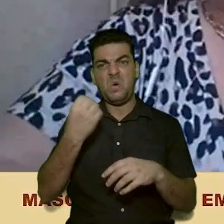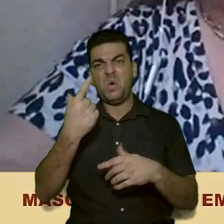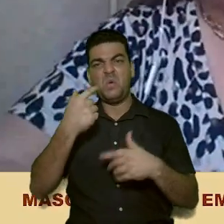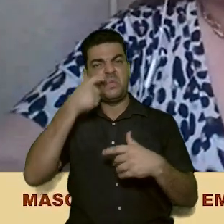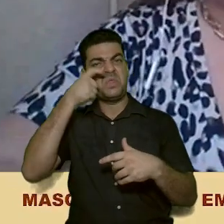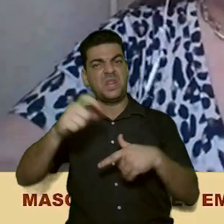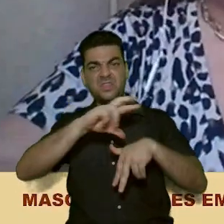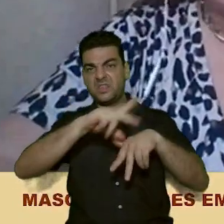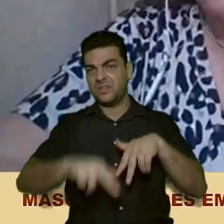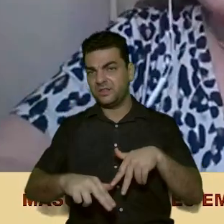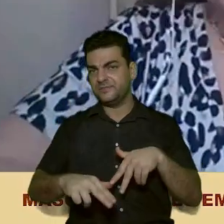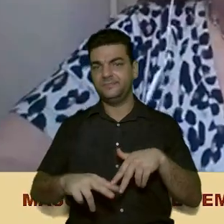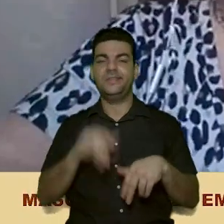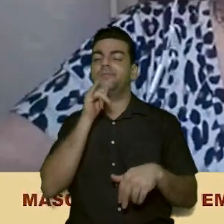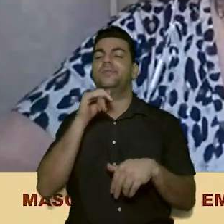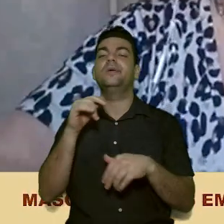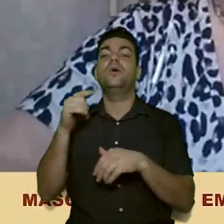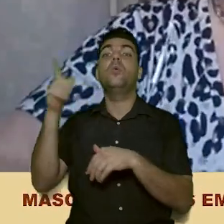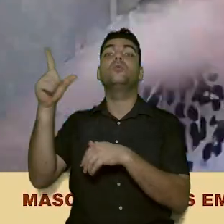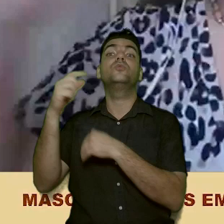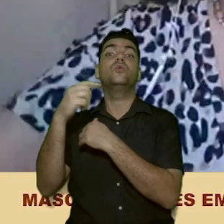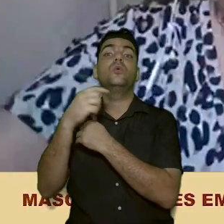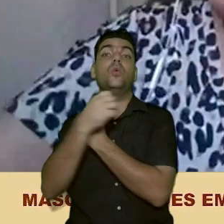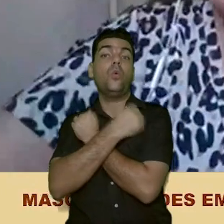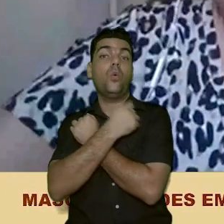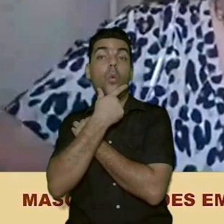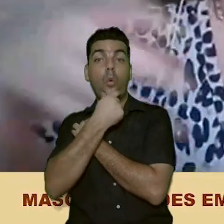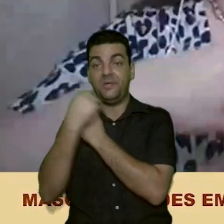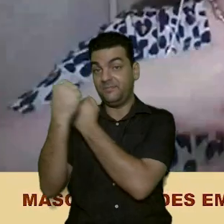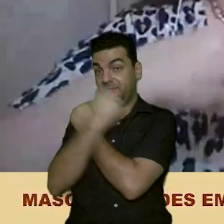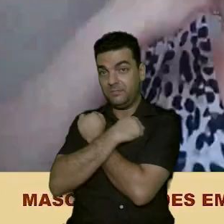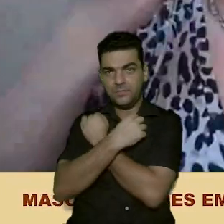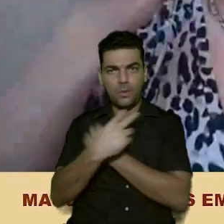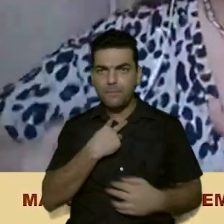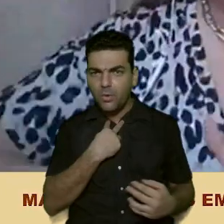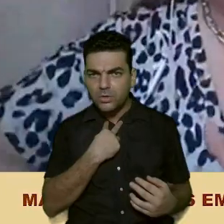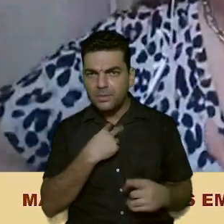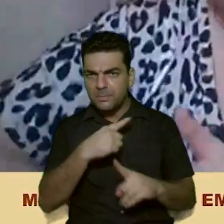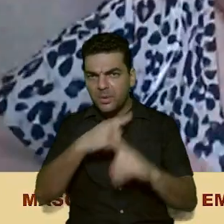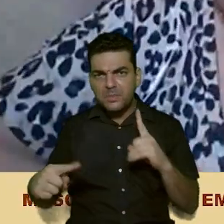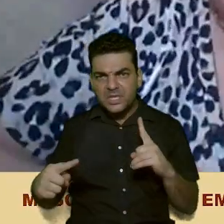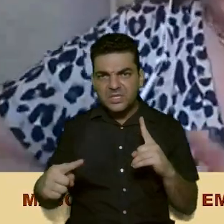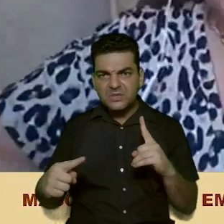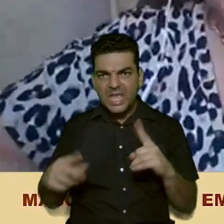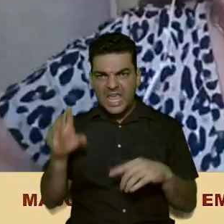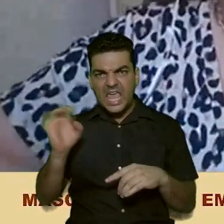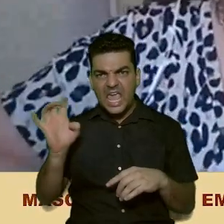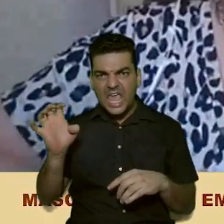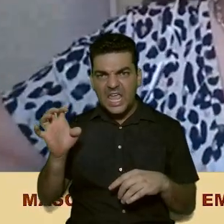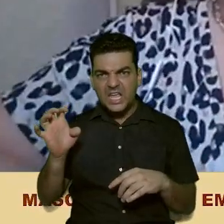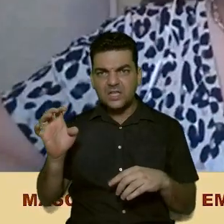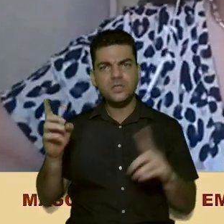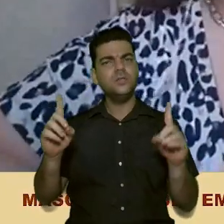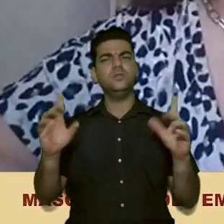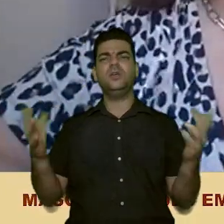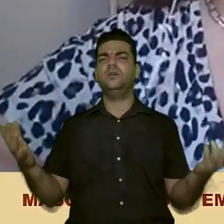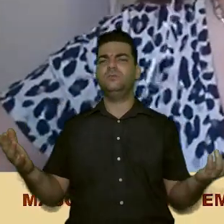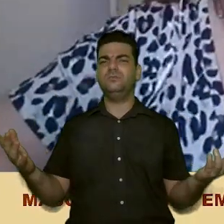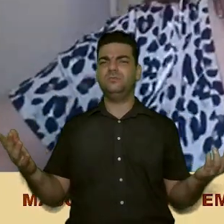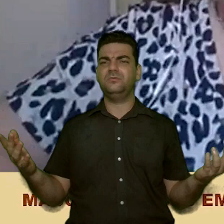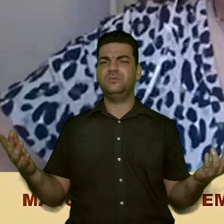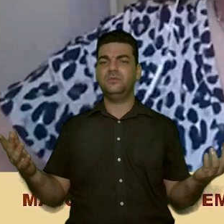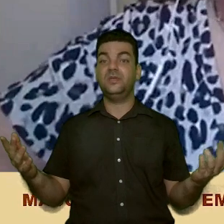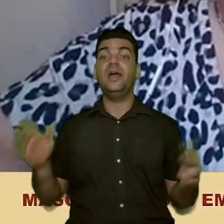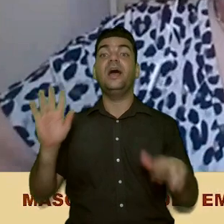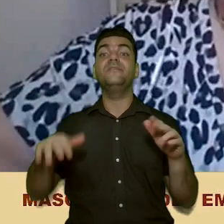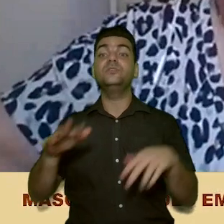sexual, né? Que você dá um abraço em alguém, em um outro homem, não significa que você automaticamente se transformou num homem gay, que um